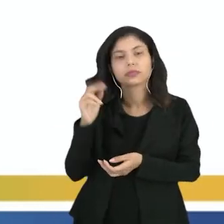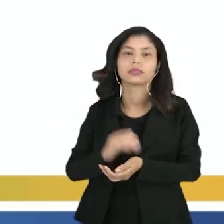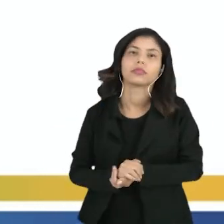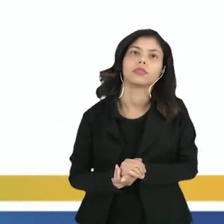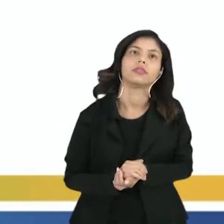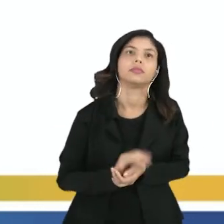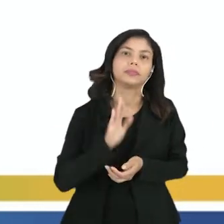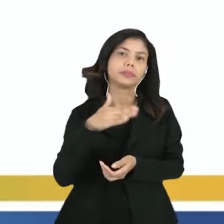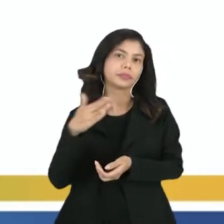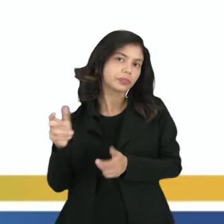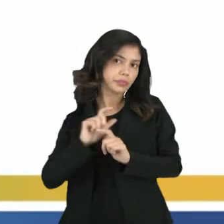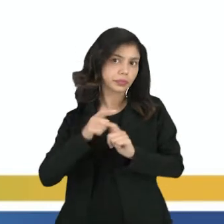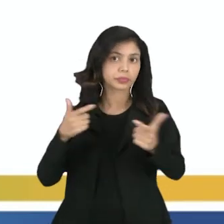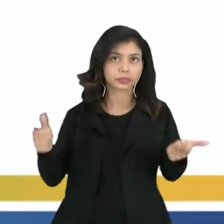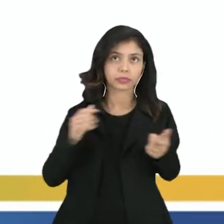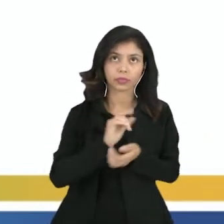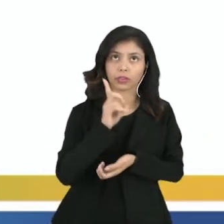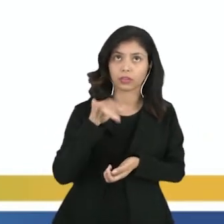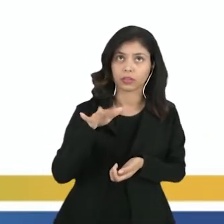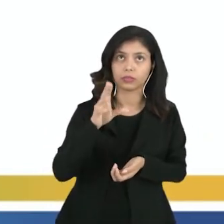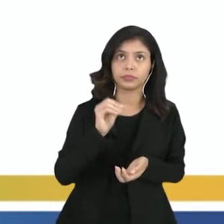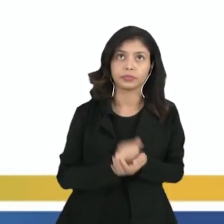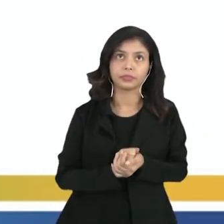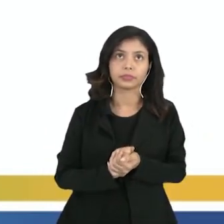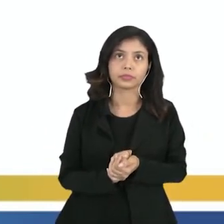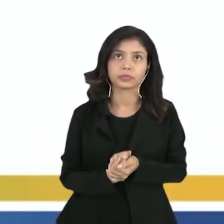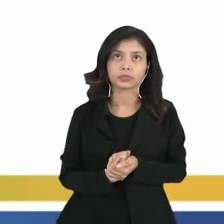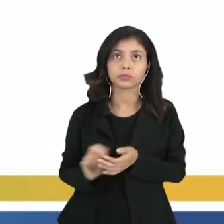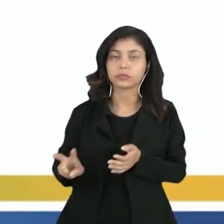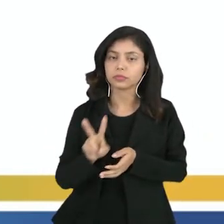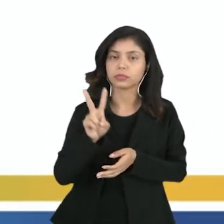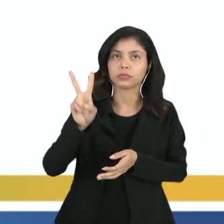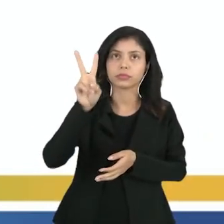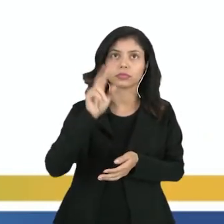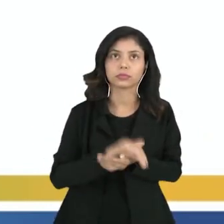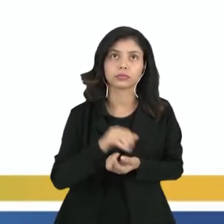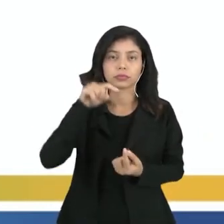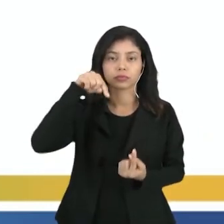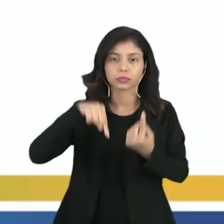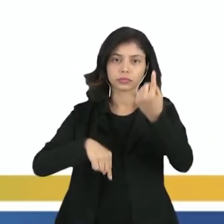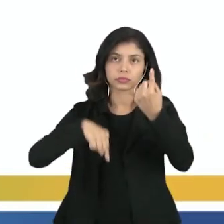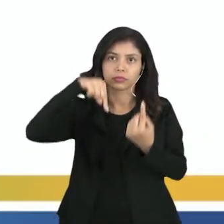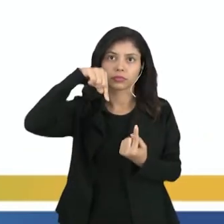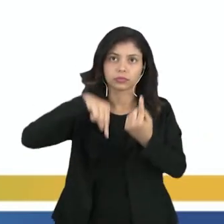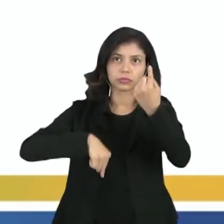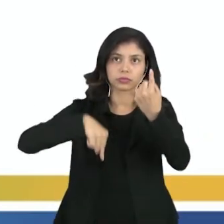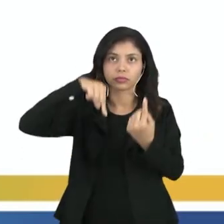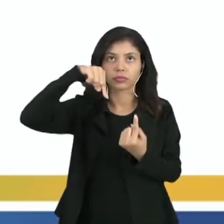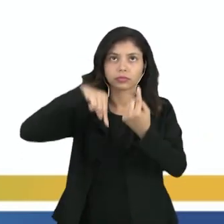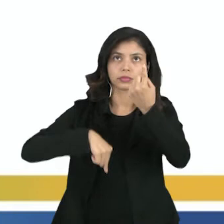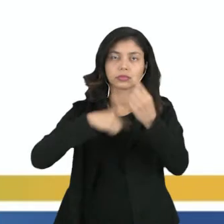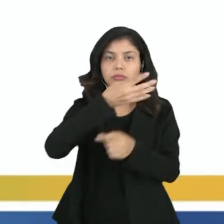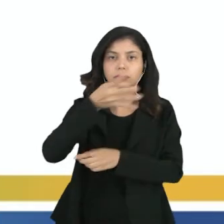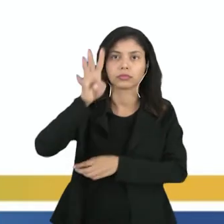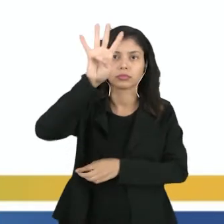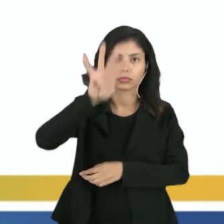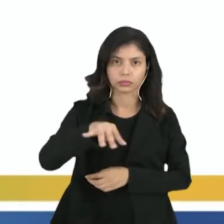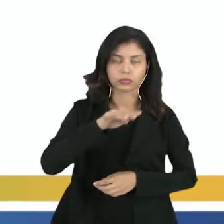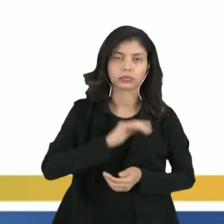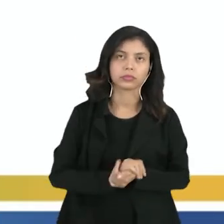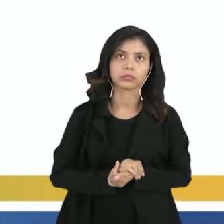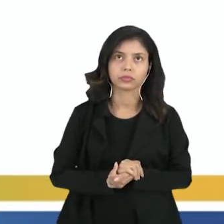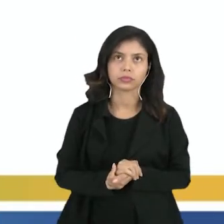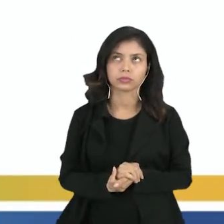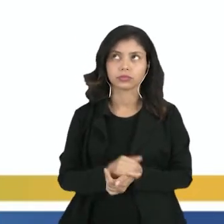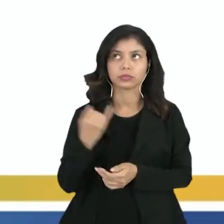quando aumentamos o valor no domínio, os valores da imagem decrescem, diminuem. Esse é um aspecto